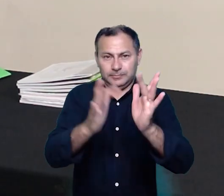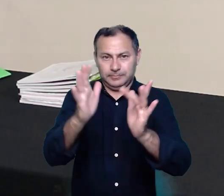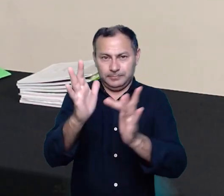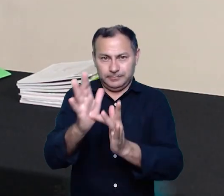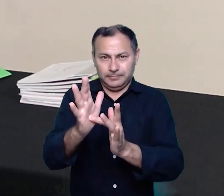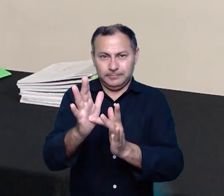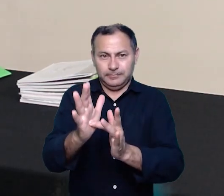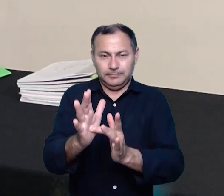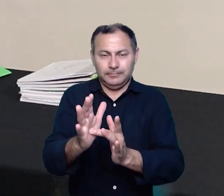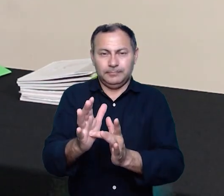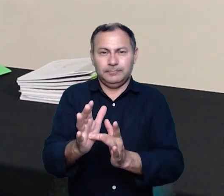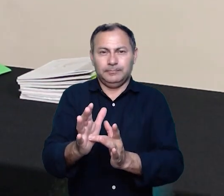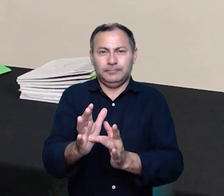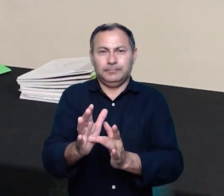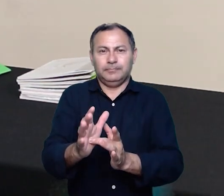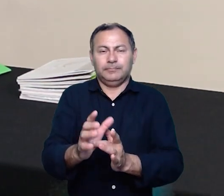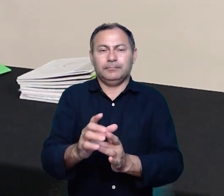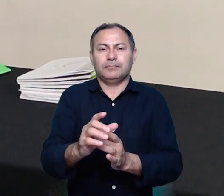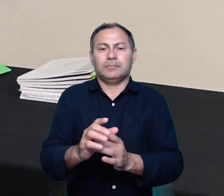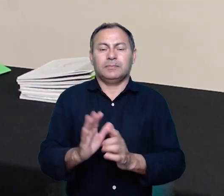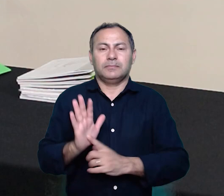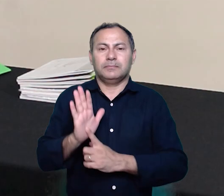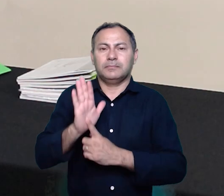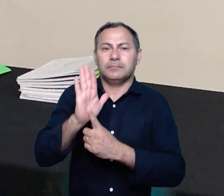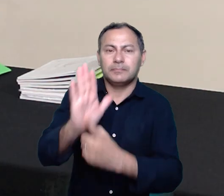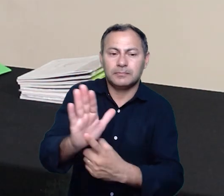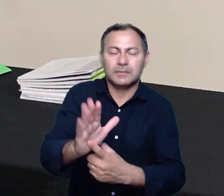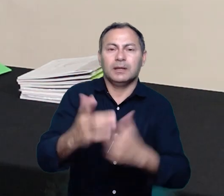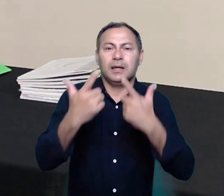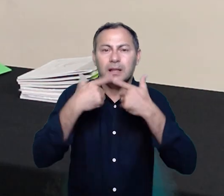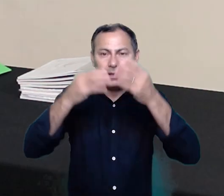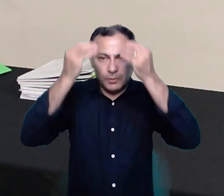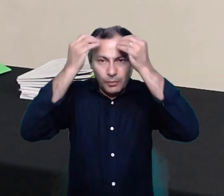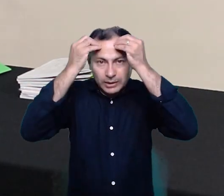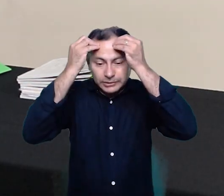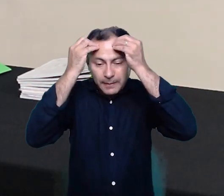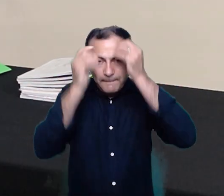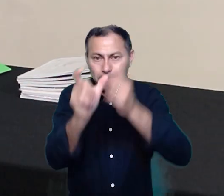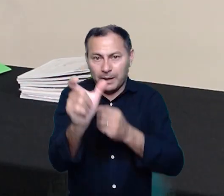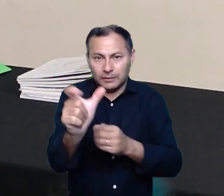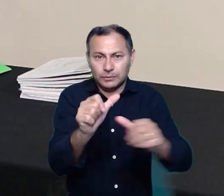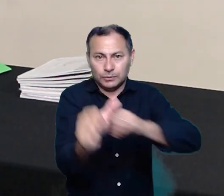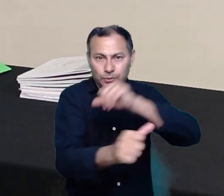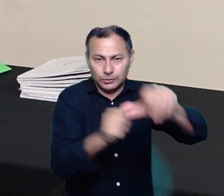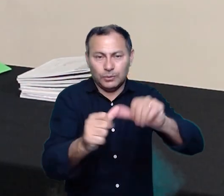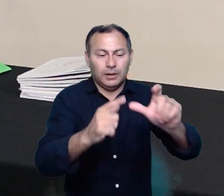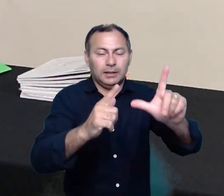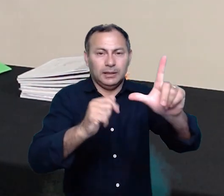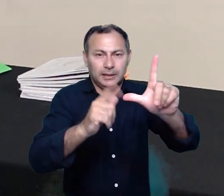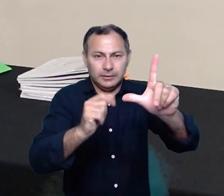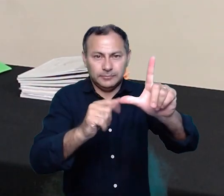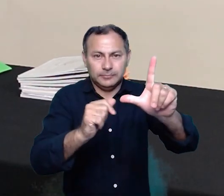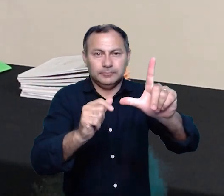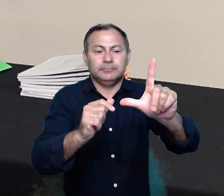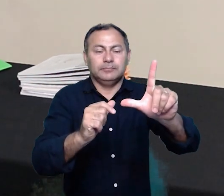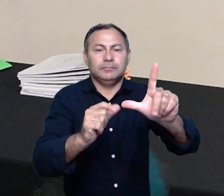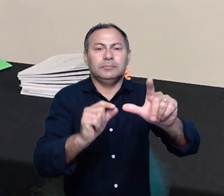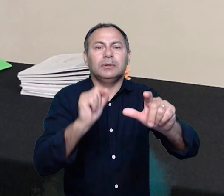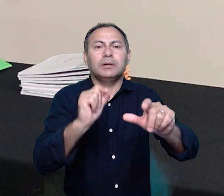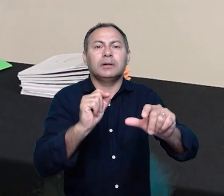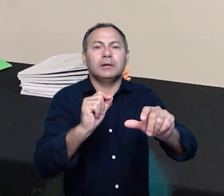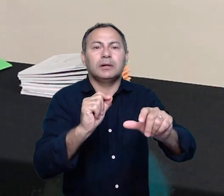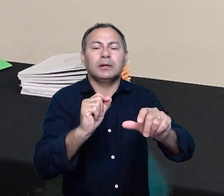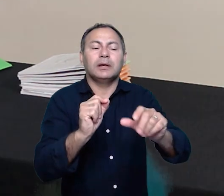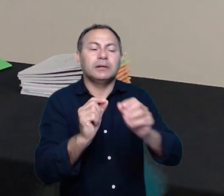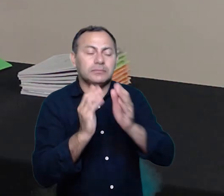pessoa de Jesus Cristo que se expressou em linguagem de palavra, tornou-se letra,